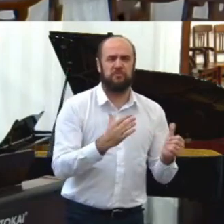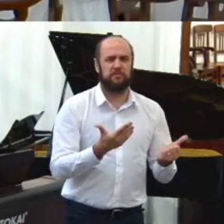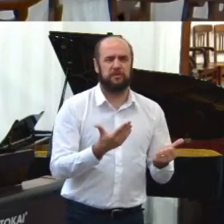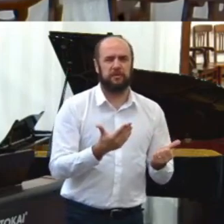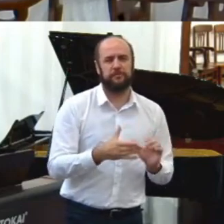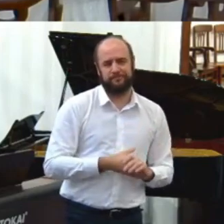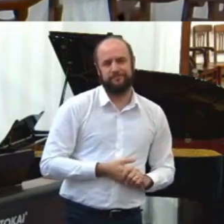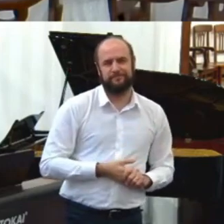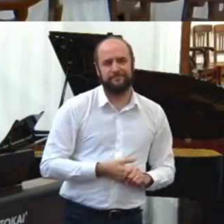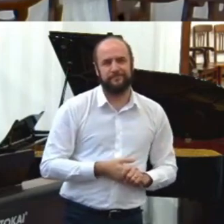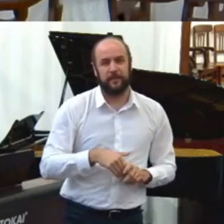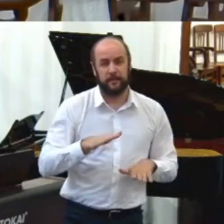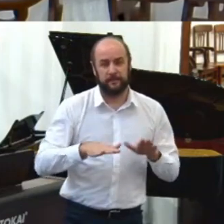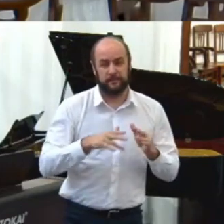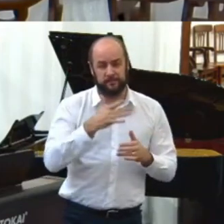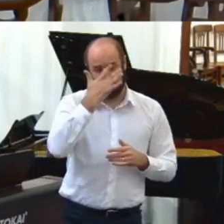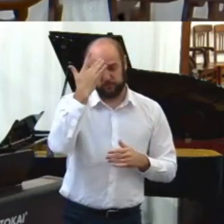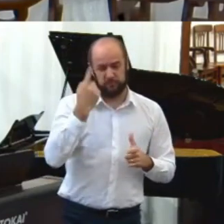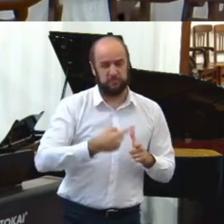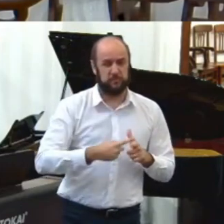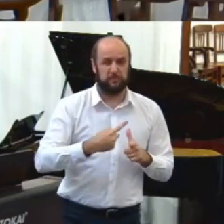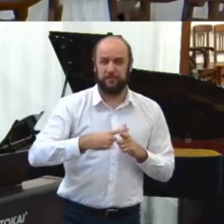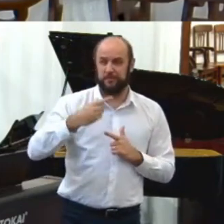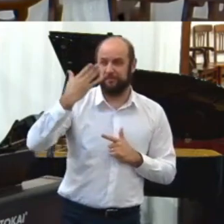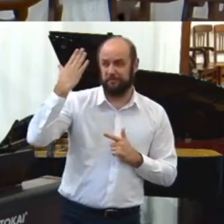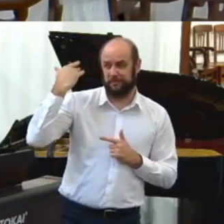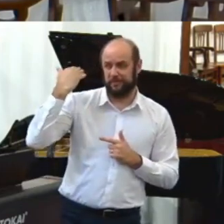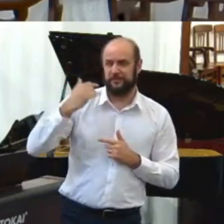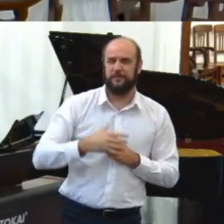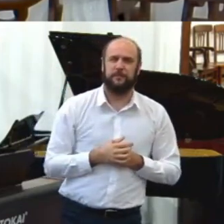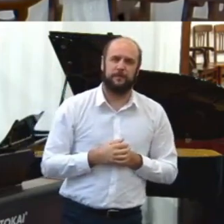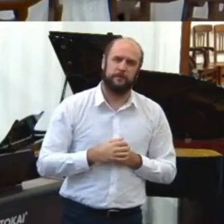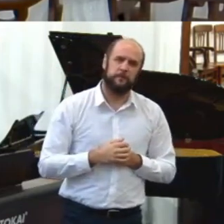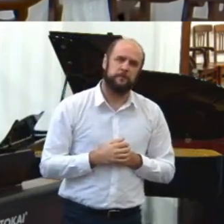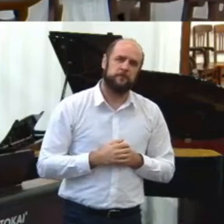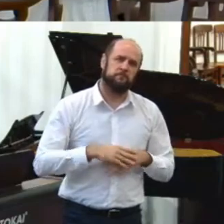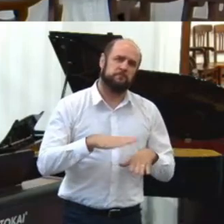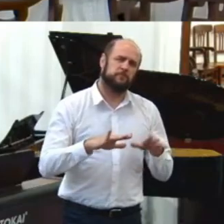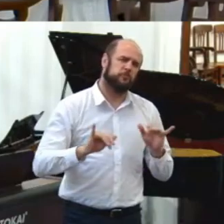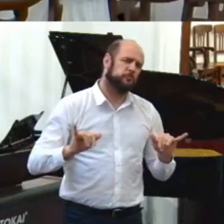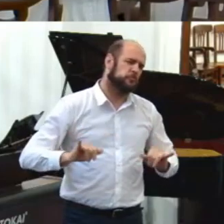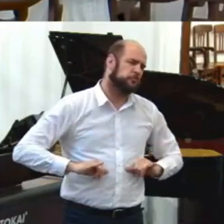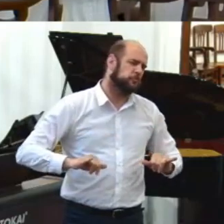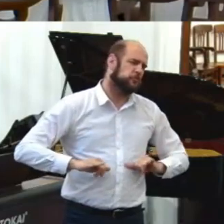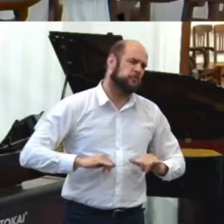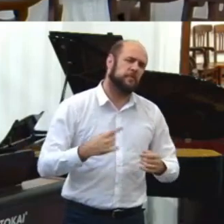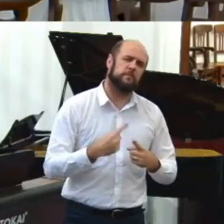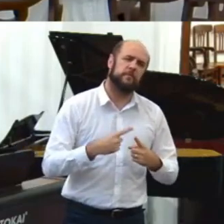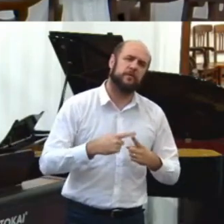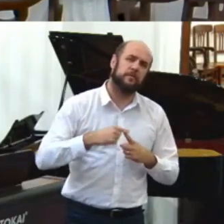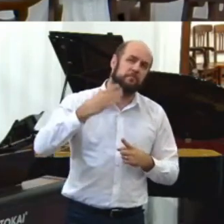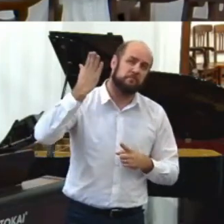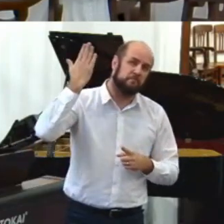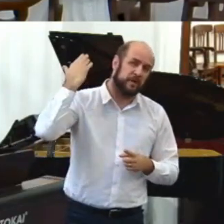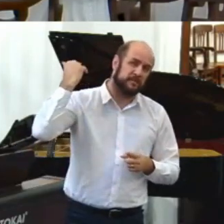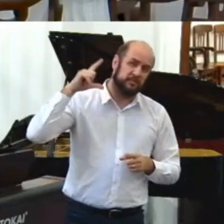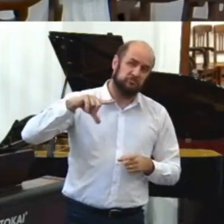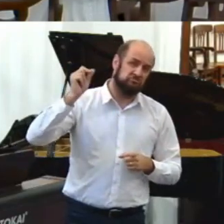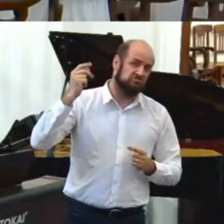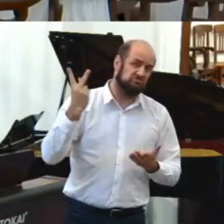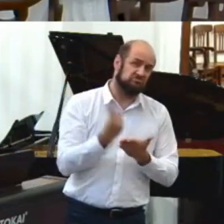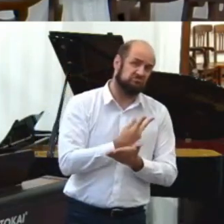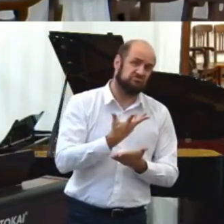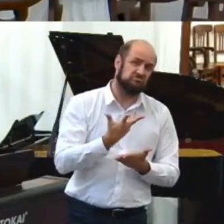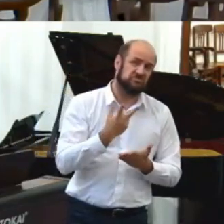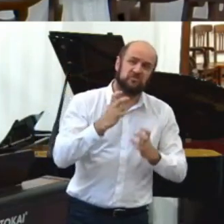Muitas pessoas têm muitos problemas com o passado por causa disso. Muitas pessoas sofrem demais com os seus passados, que